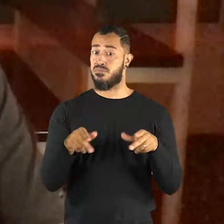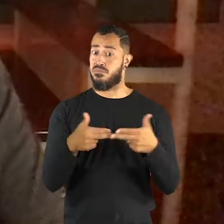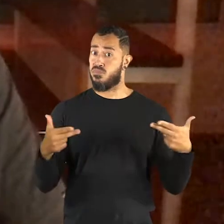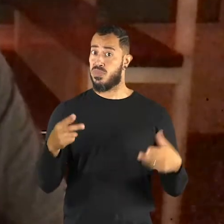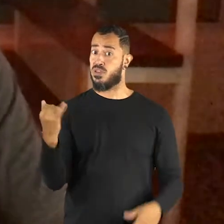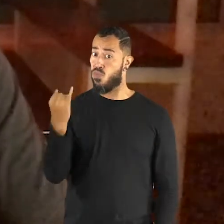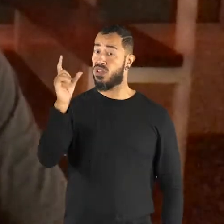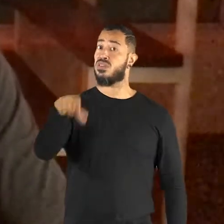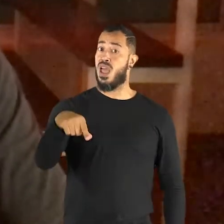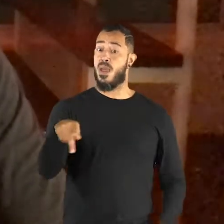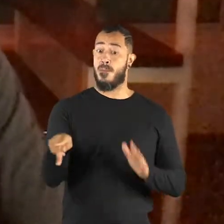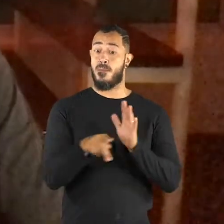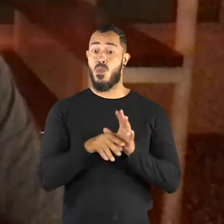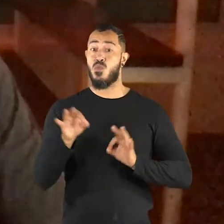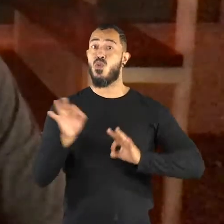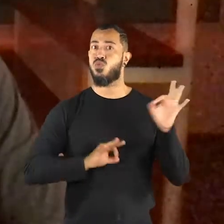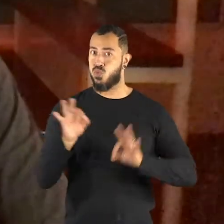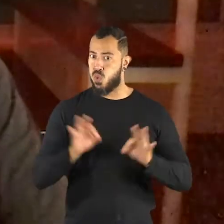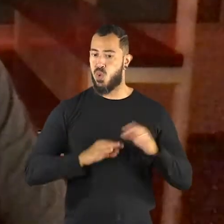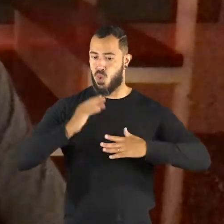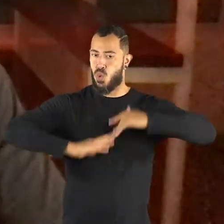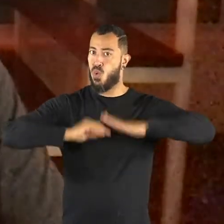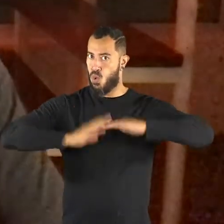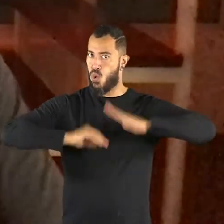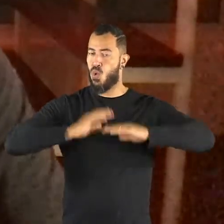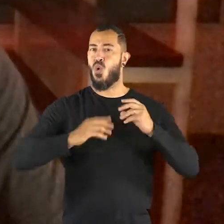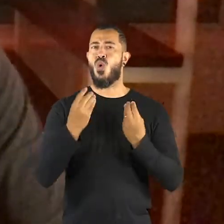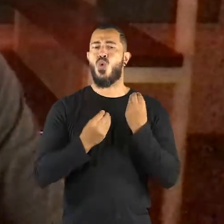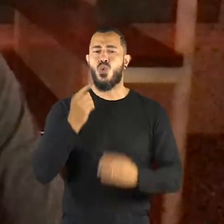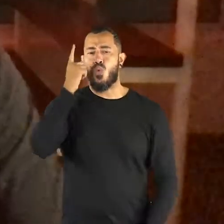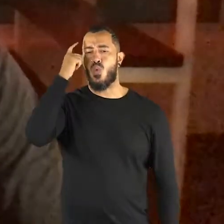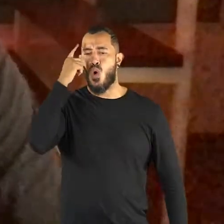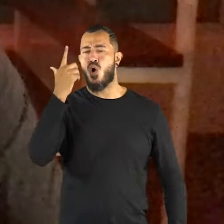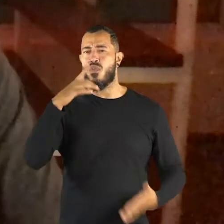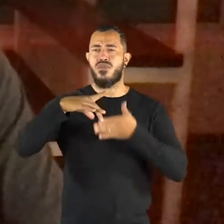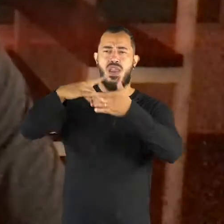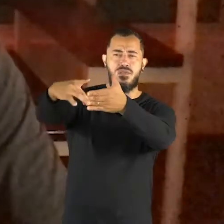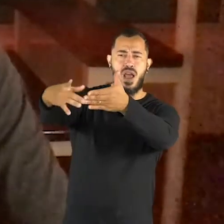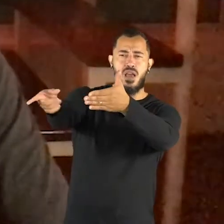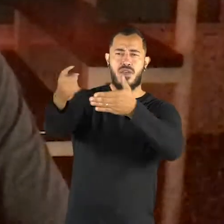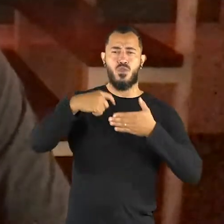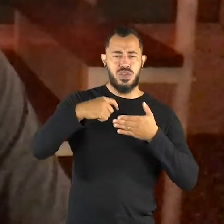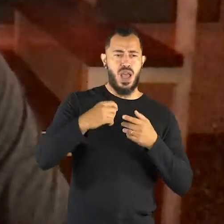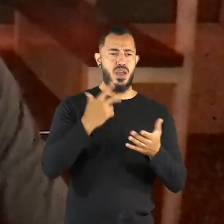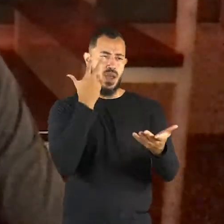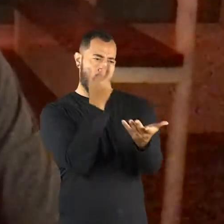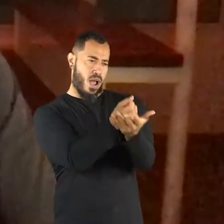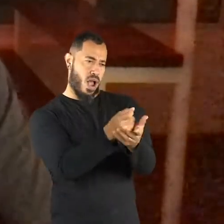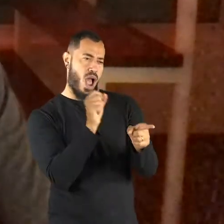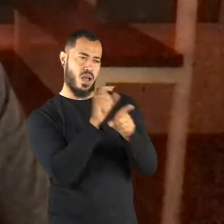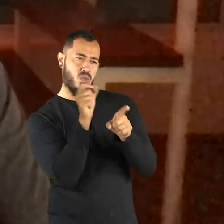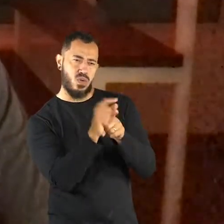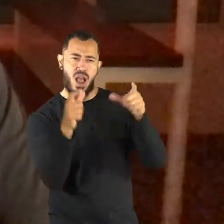produtoras. Eles fazem toda a logística, eles pensam como que vai ser o transporte, como que essa locação vai ser